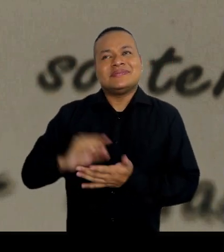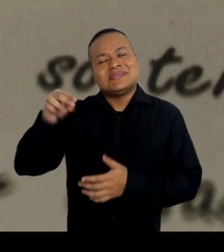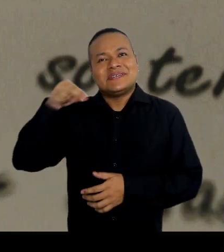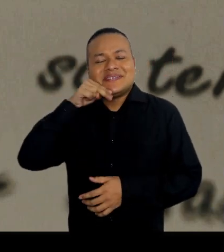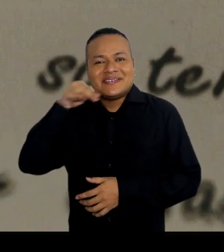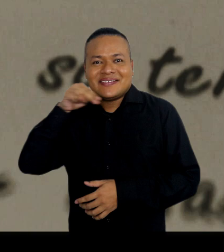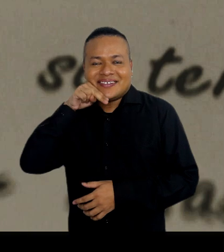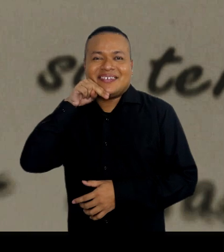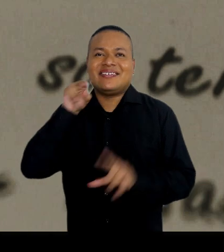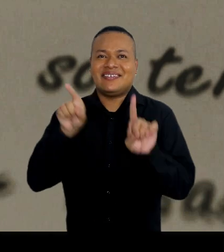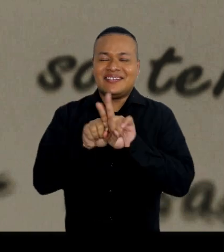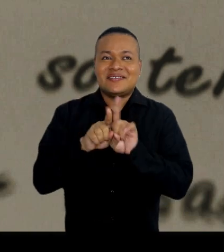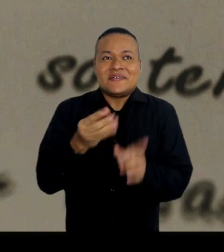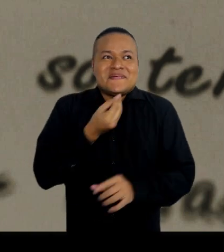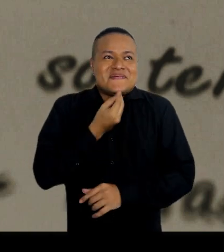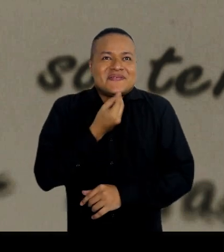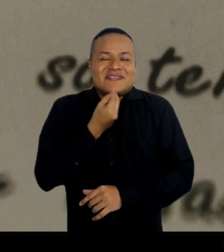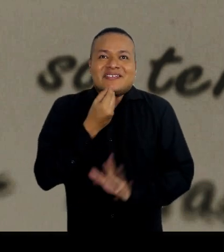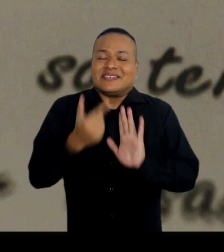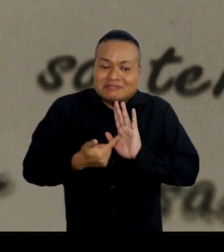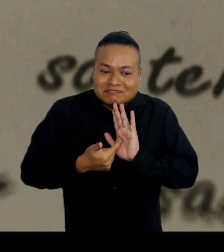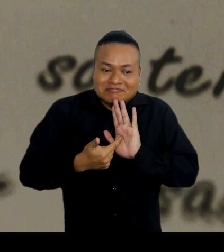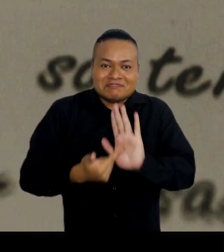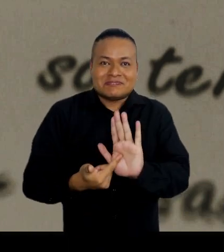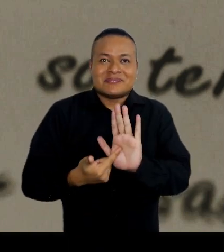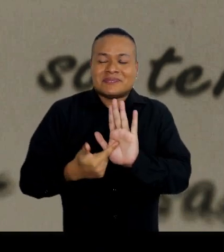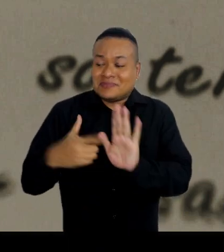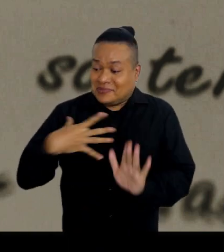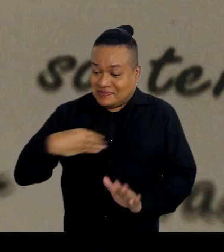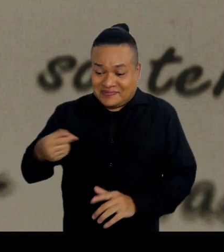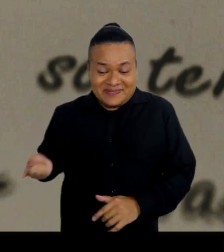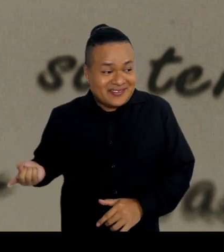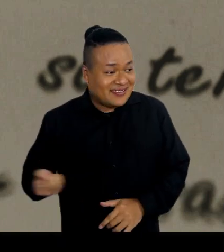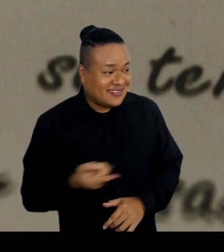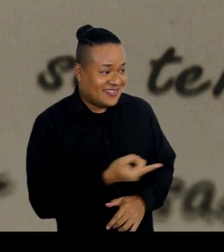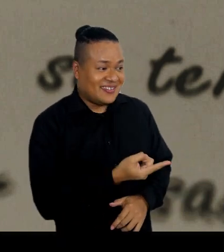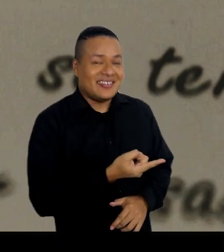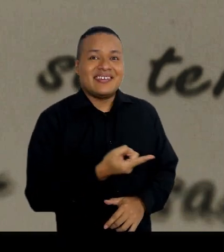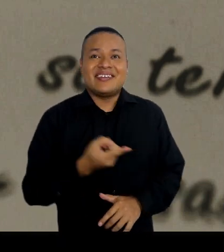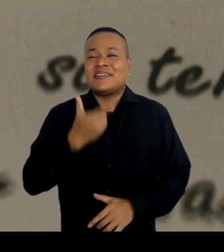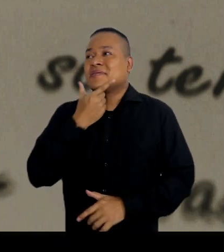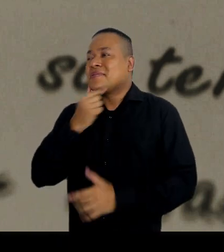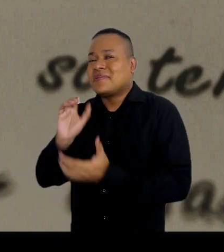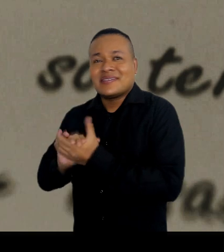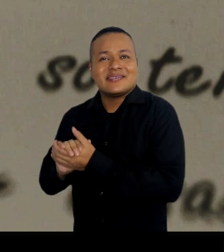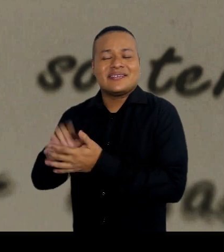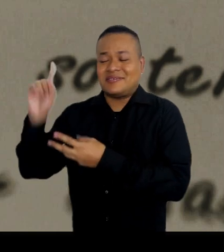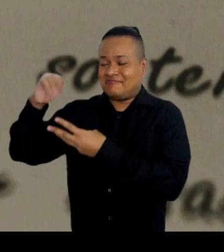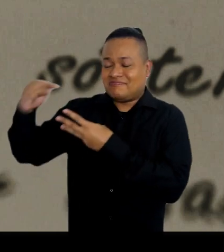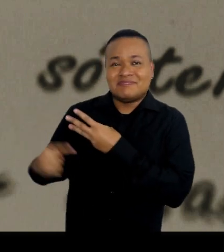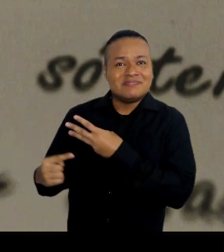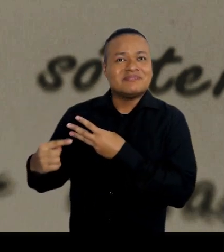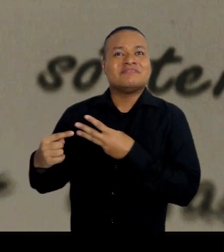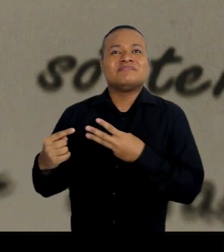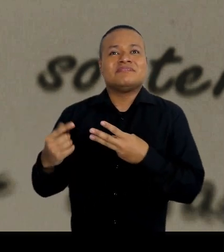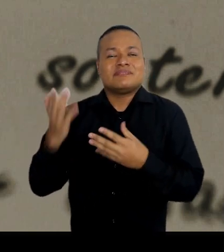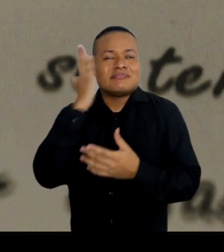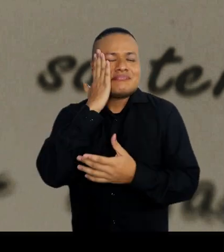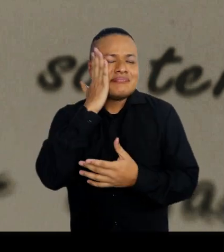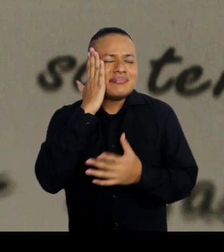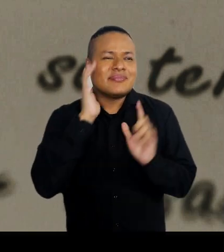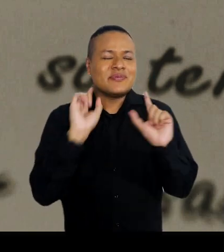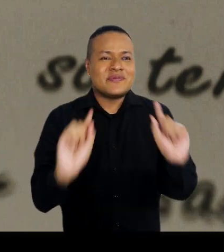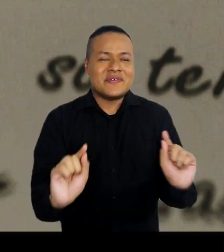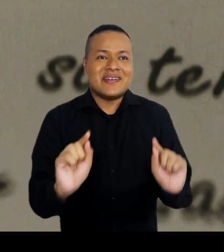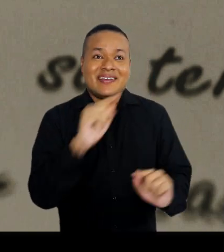ser a sua neta, ter tido a oportunidade de apresentar as minhas filhas a ele, apresentar o meu marido, Roberto, a Rebeca, a Giovana, né?